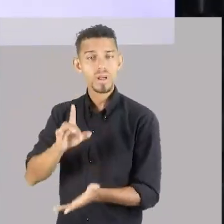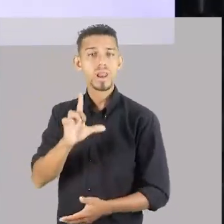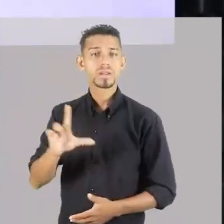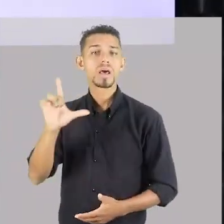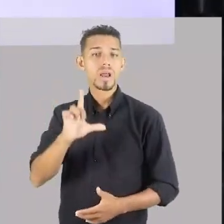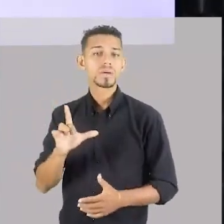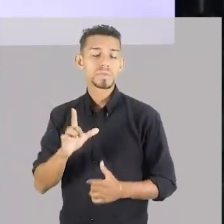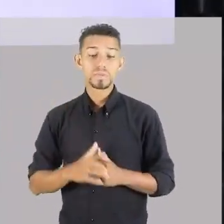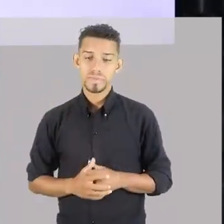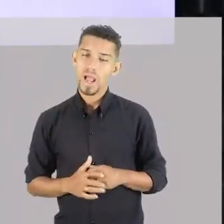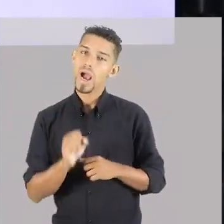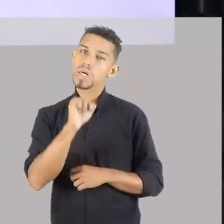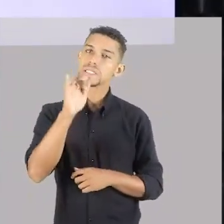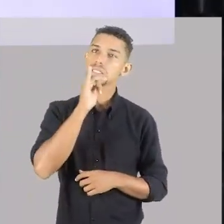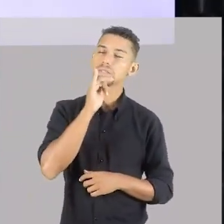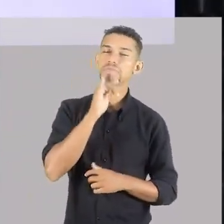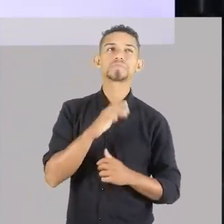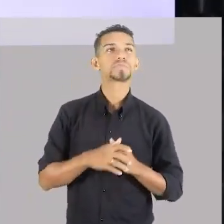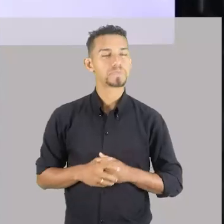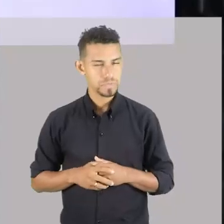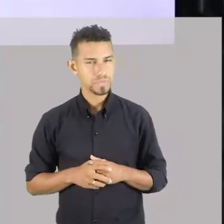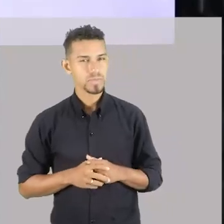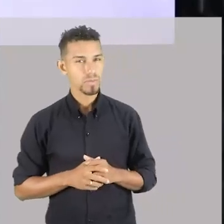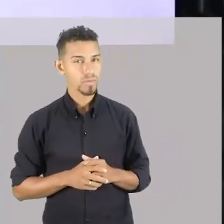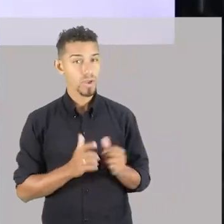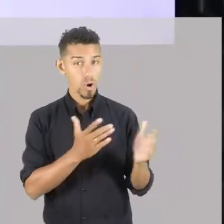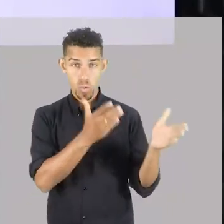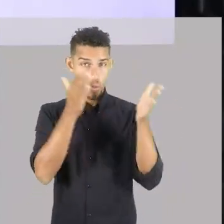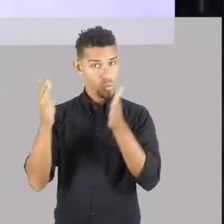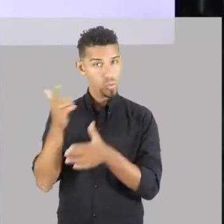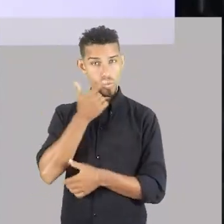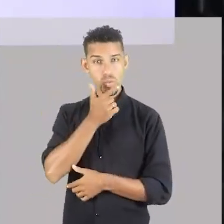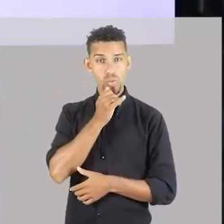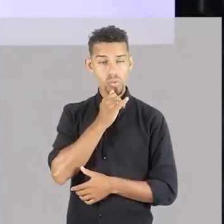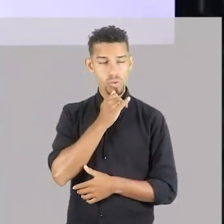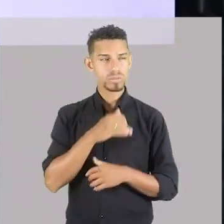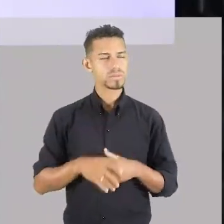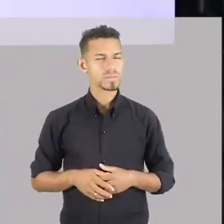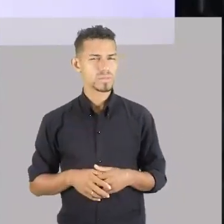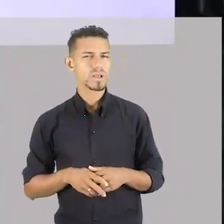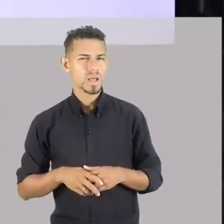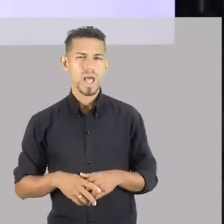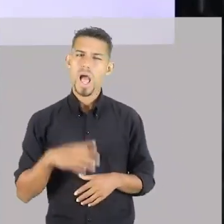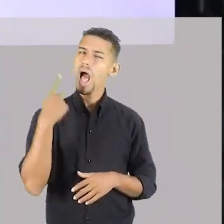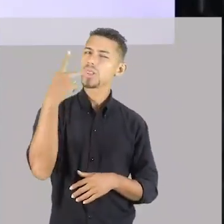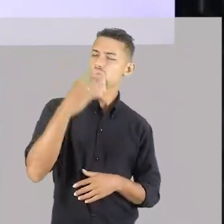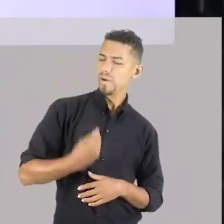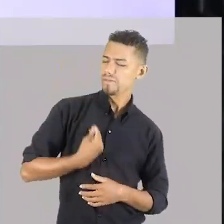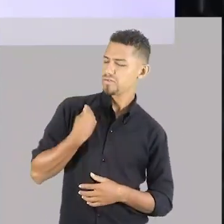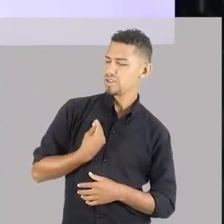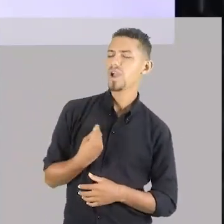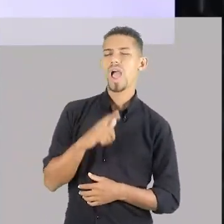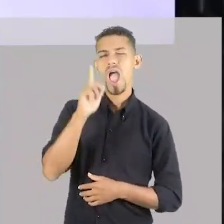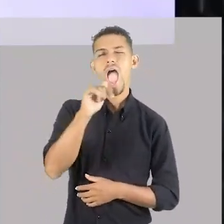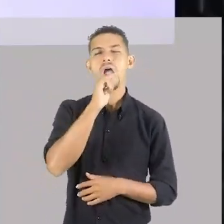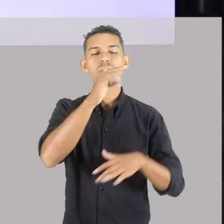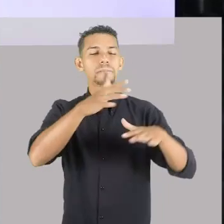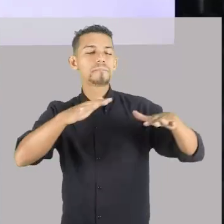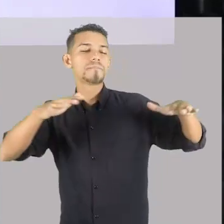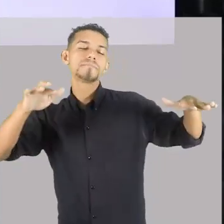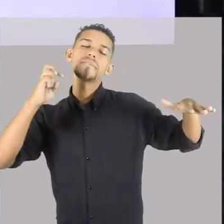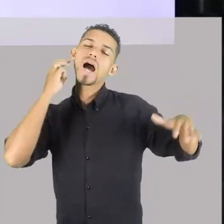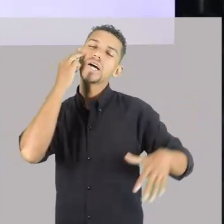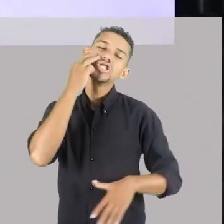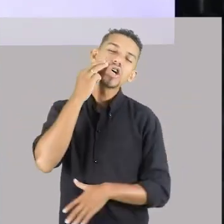objetivo. Agora, se eu digo assim, a sua vida foi um mar de rosas. Olha, eu usei novamente a